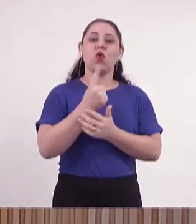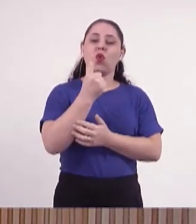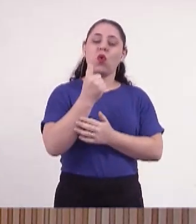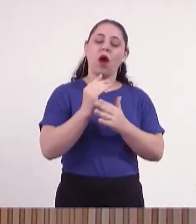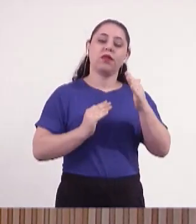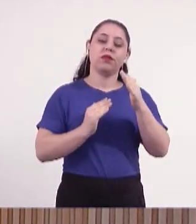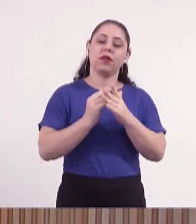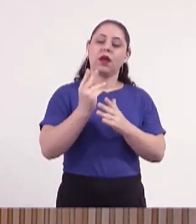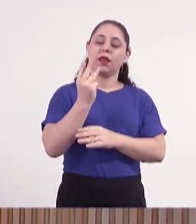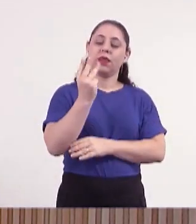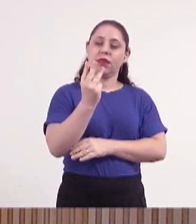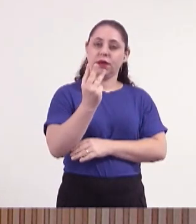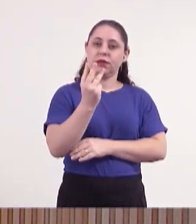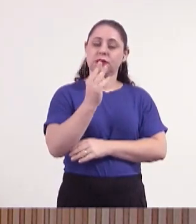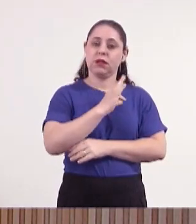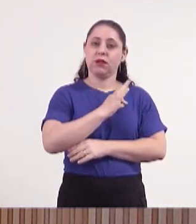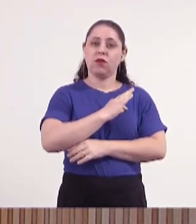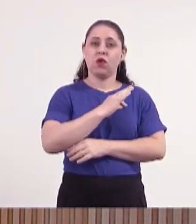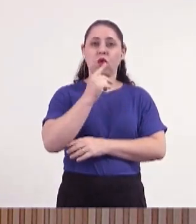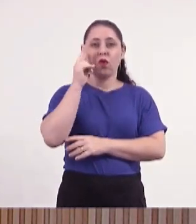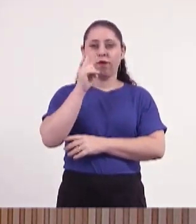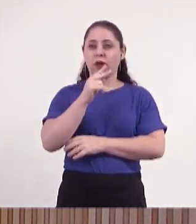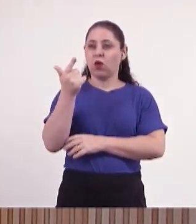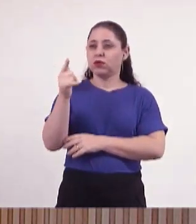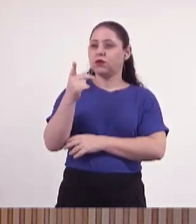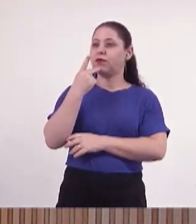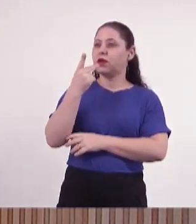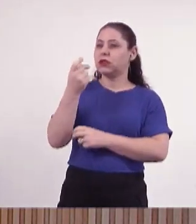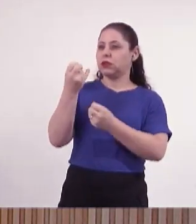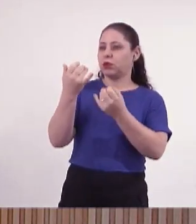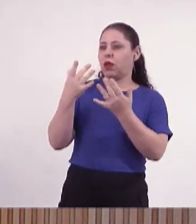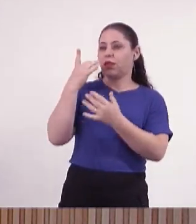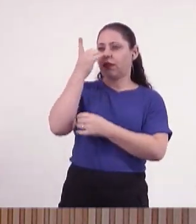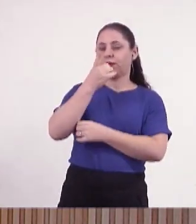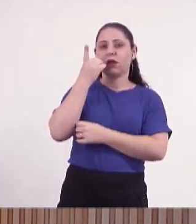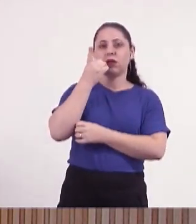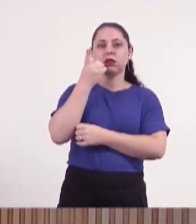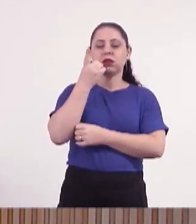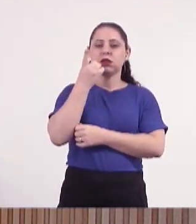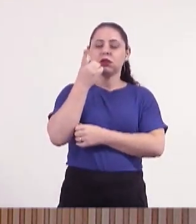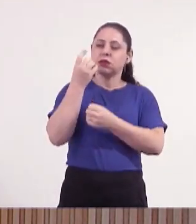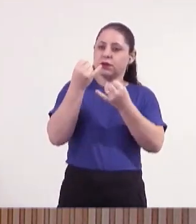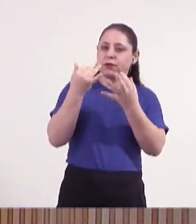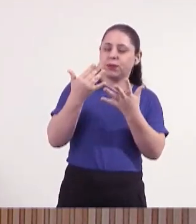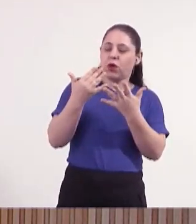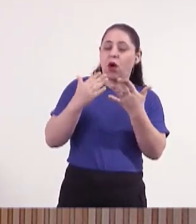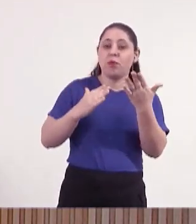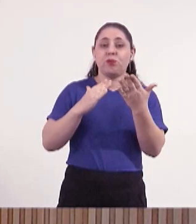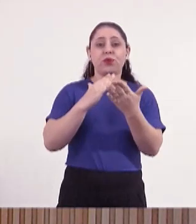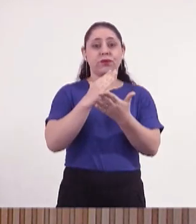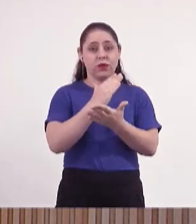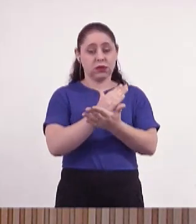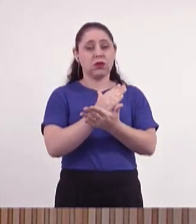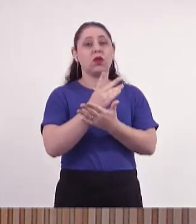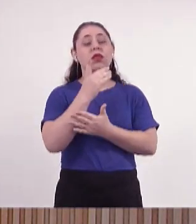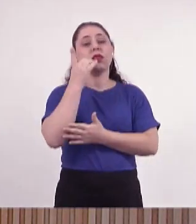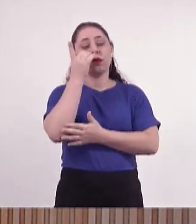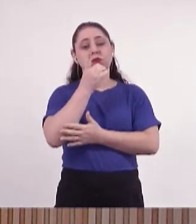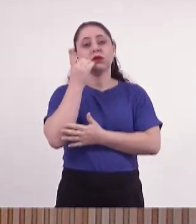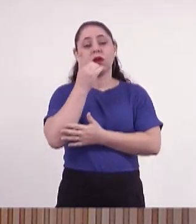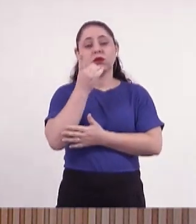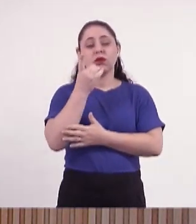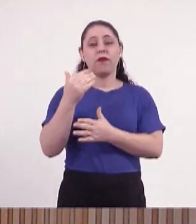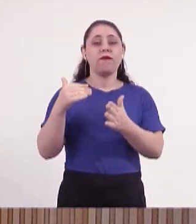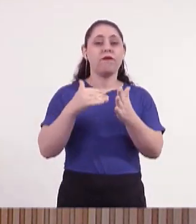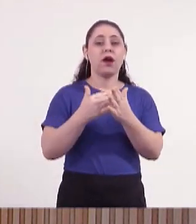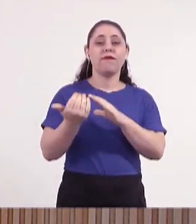3 salários mínimos. Agora a gente vai conseguir rever falas de deputados que comentaram a aprovação desse projeto em redação final. E a